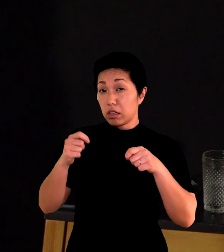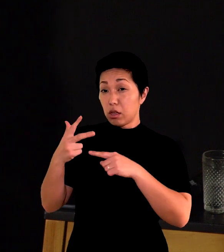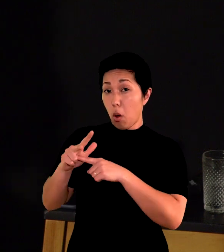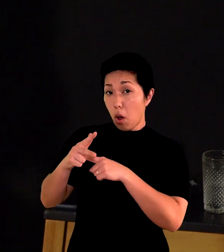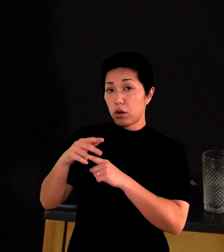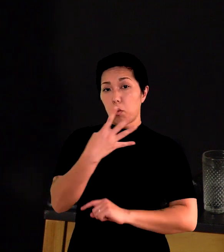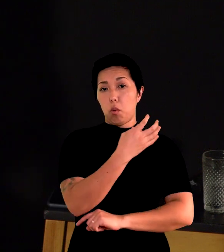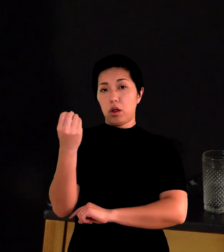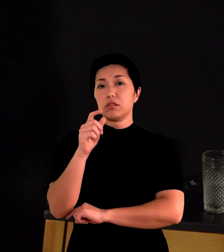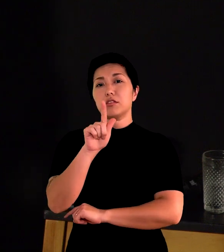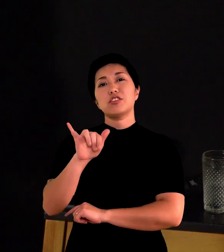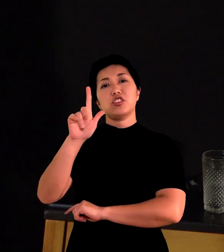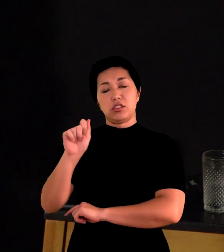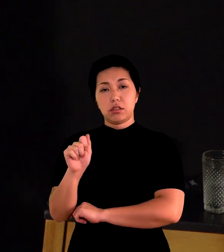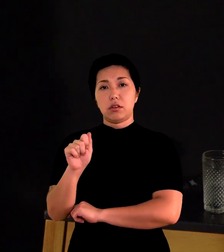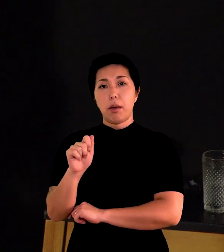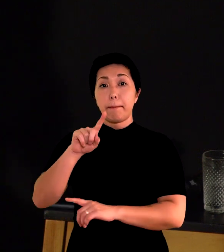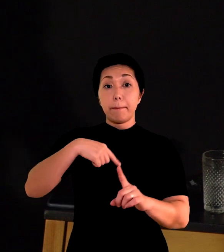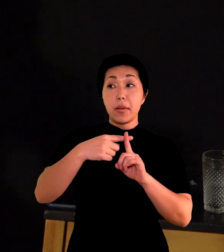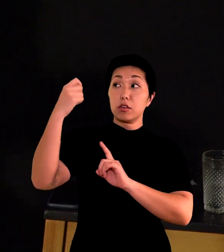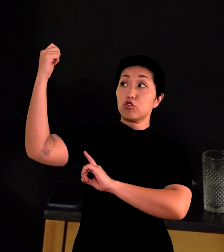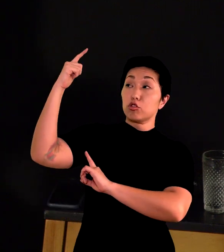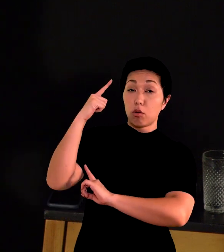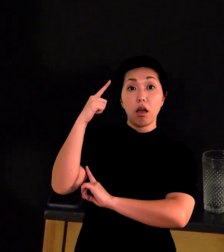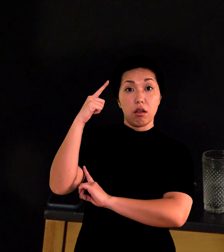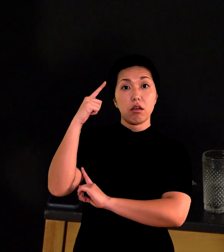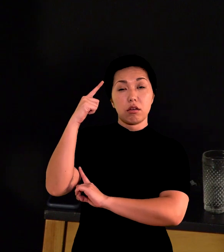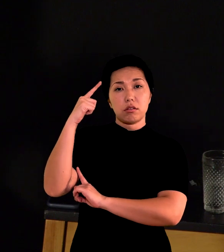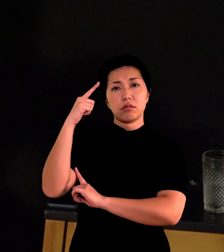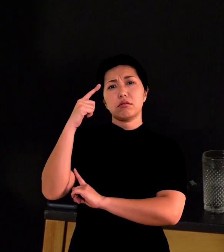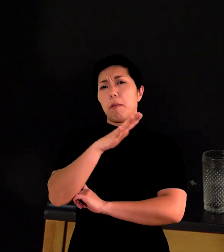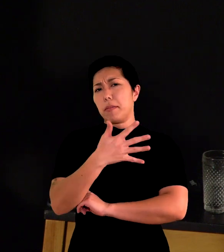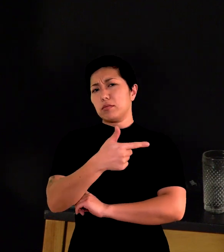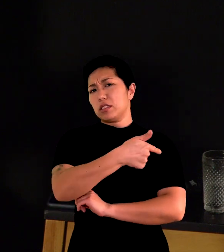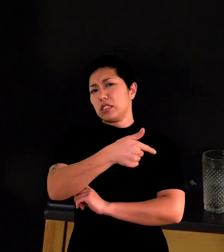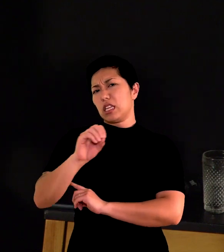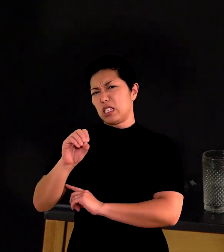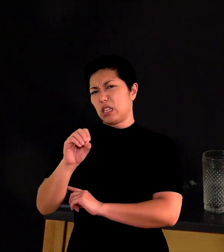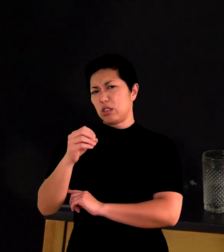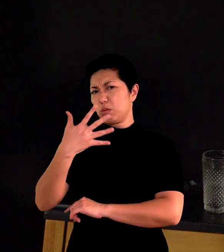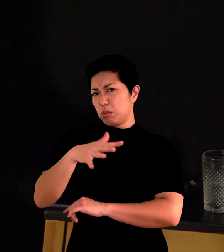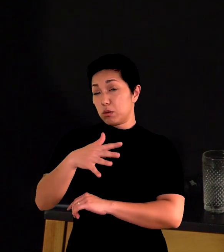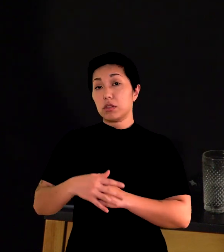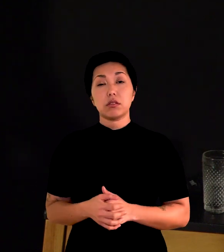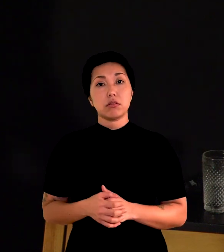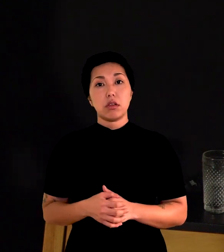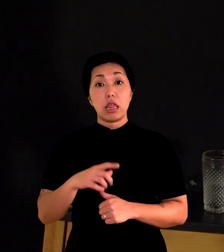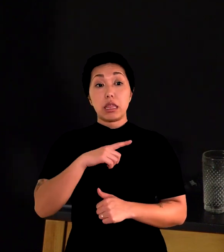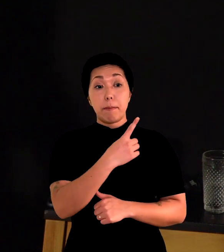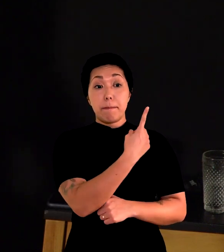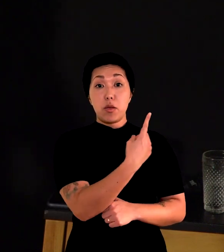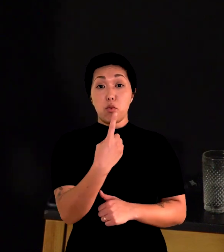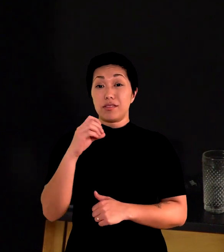somar o potencial eólico, 400 gigawatts, com o de solar fotovoltaico, que dá mais 700,